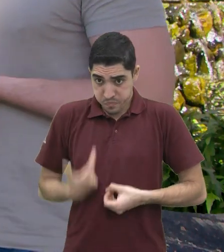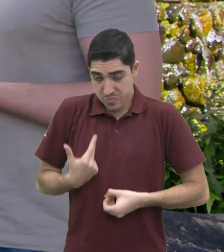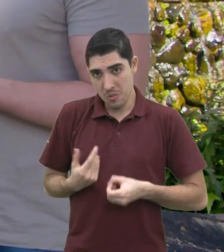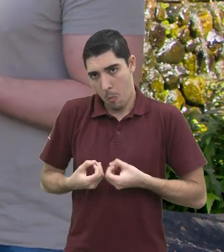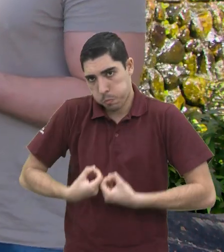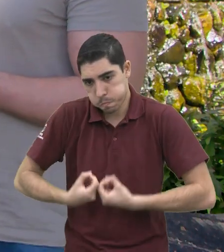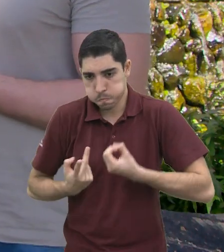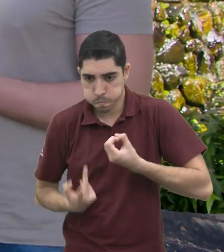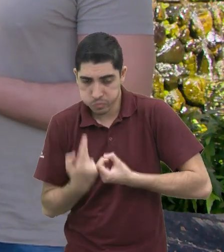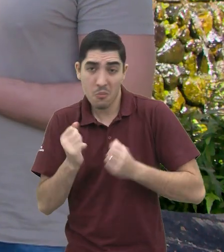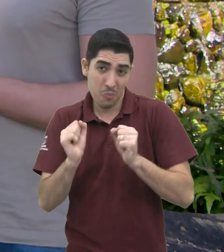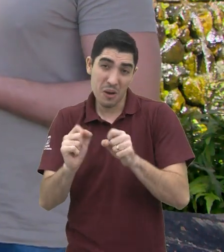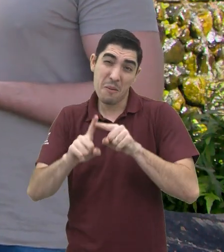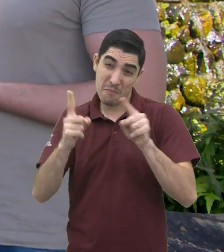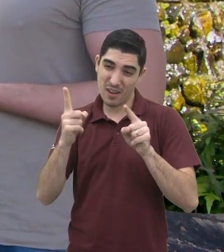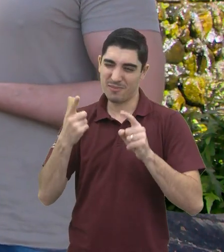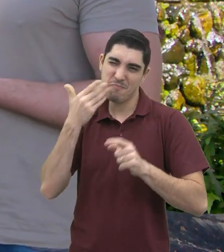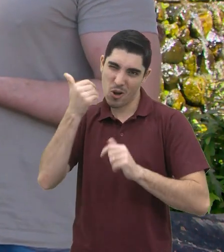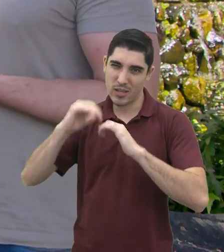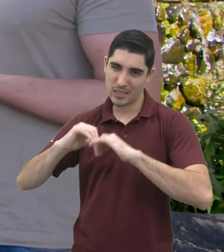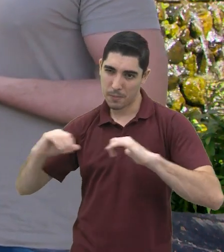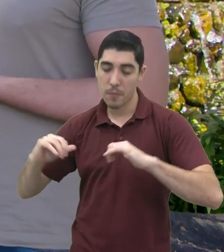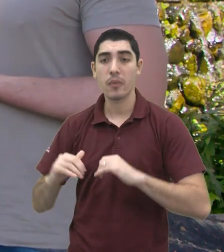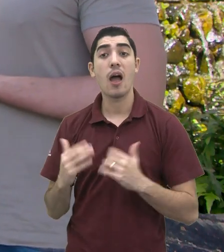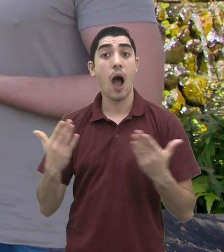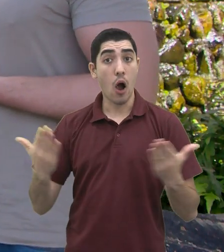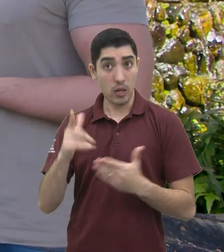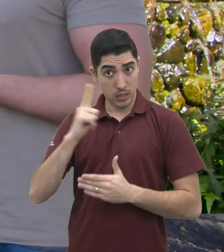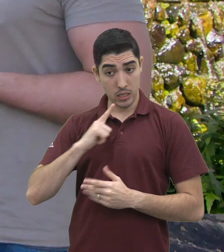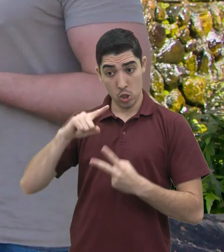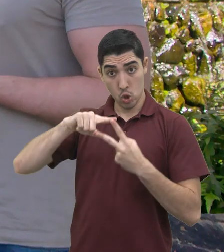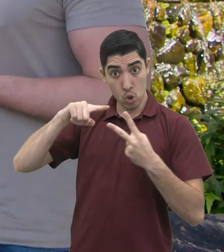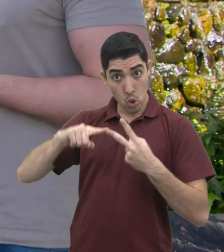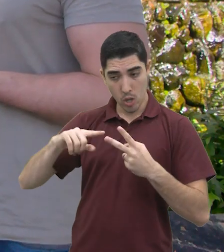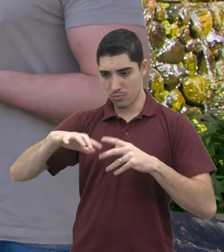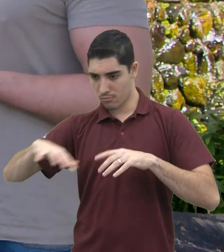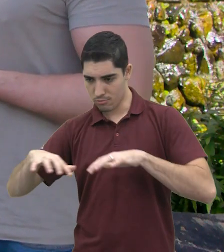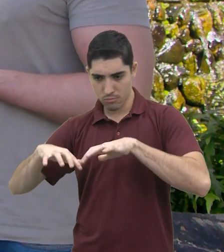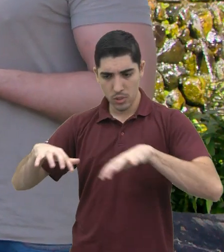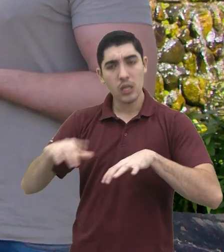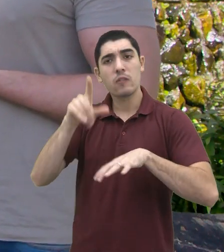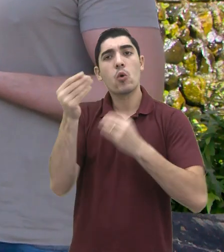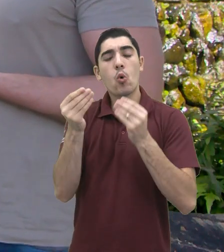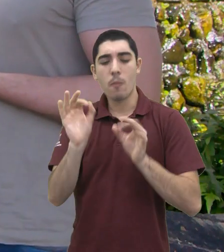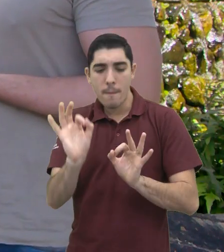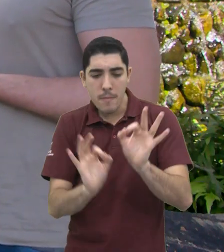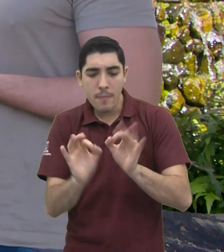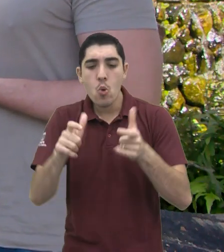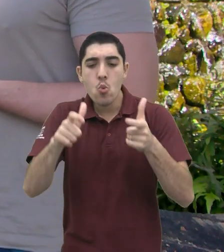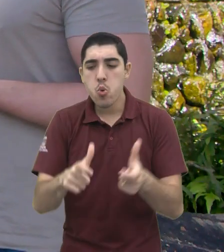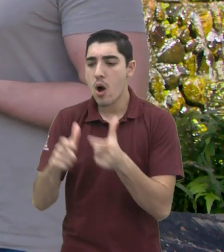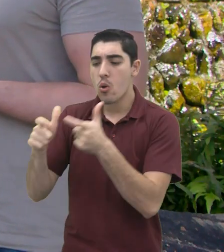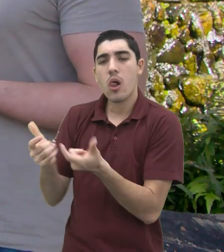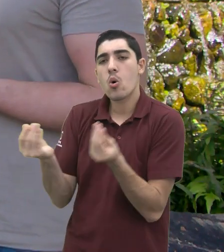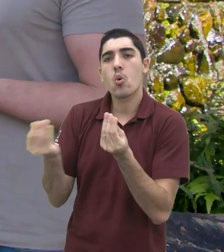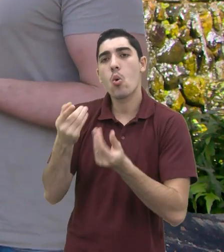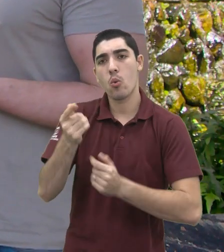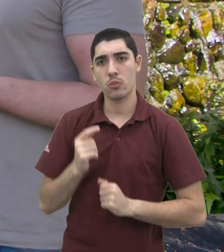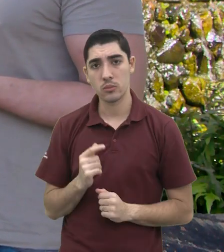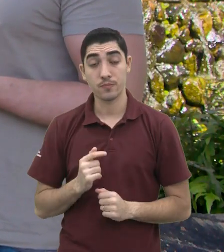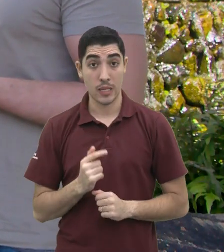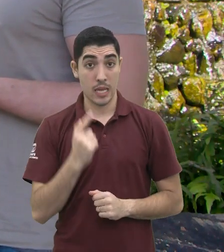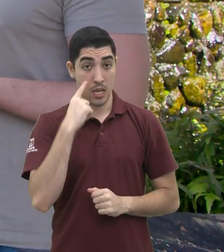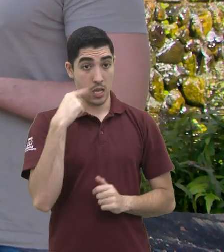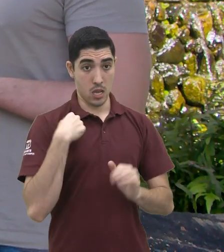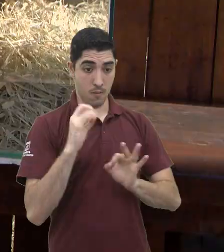tudo bem, tem essa opção, mas é mais fácil separar. E no teu caso, agora você então tem 2 terrários. Sim. Como é que foi montar esse espaço para eles, Arthur?